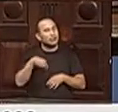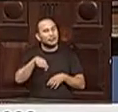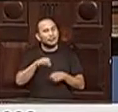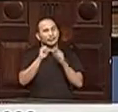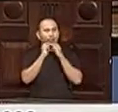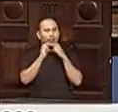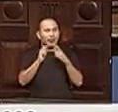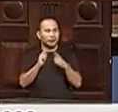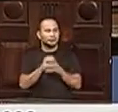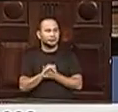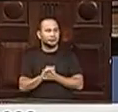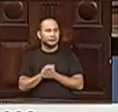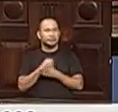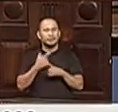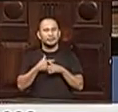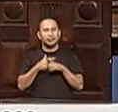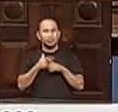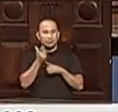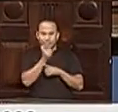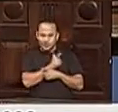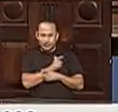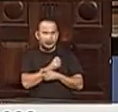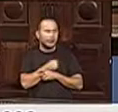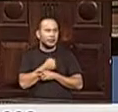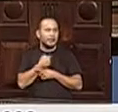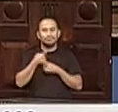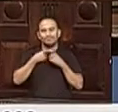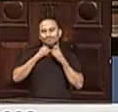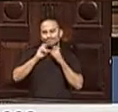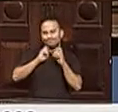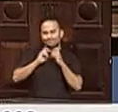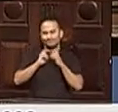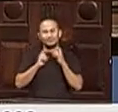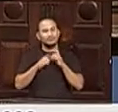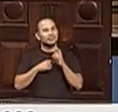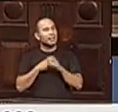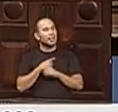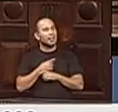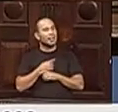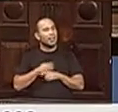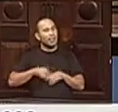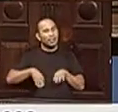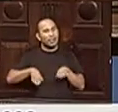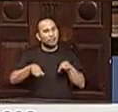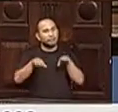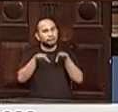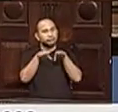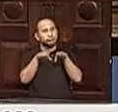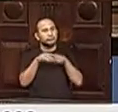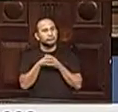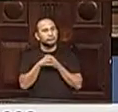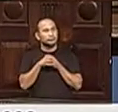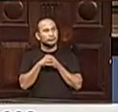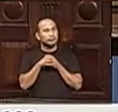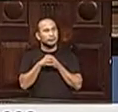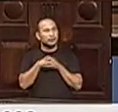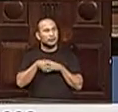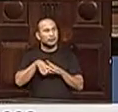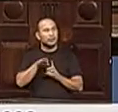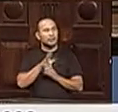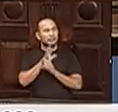casa, que consegue debater em alto nível e